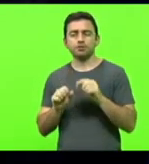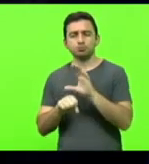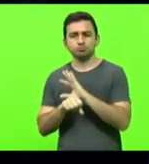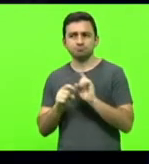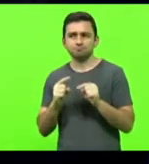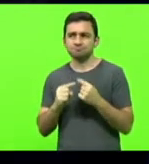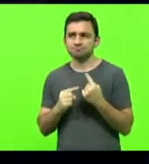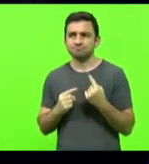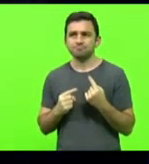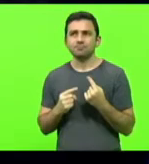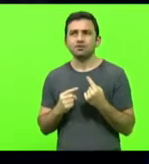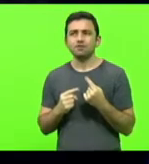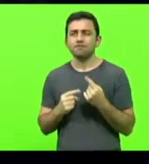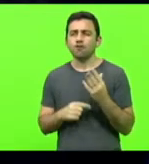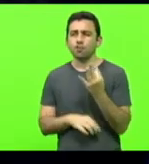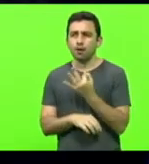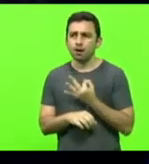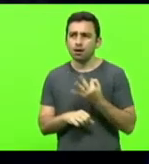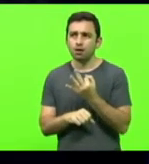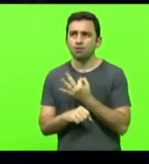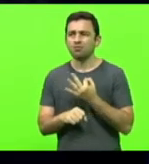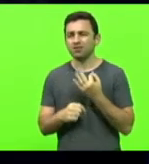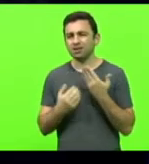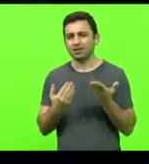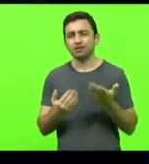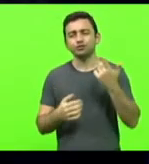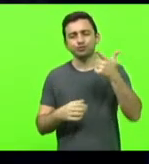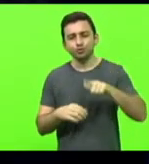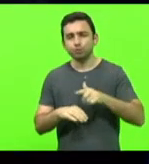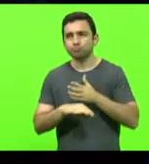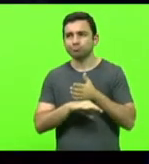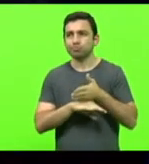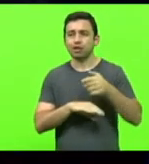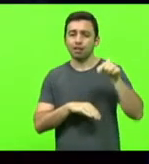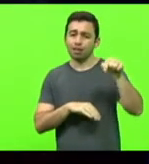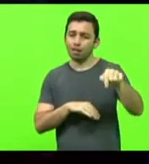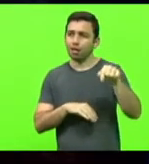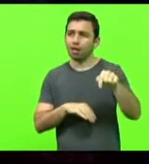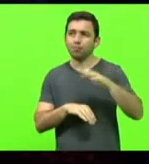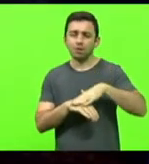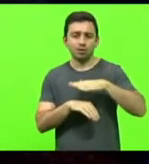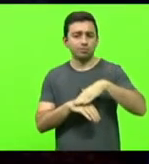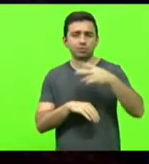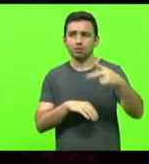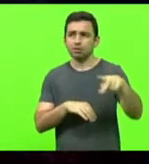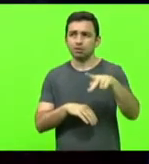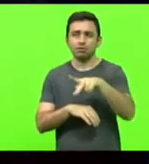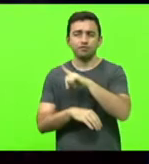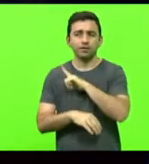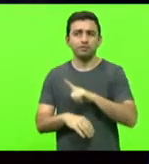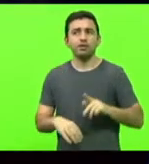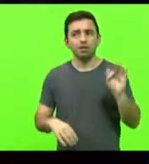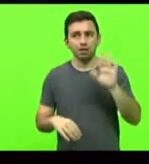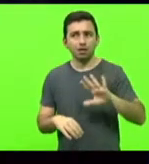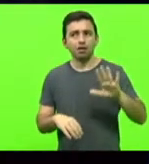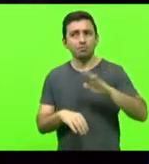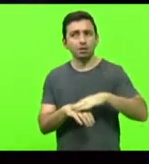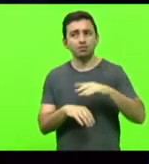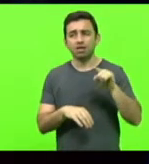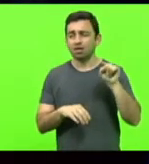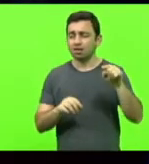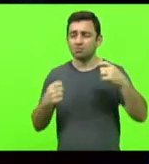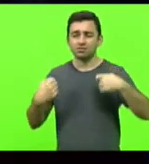muito formal, ele invade mais uma vez a competência da legislação federal sobre normas